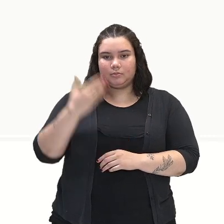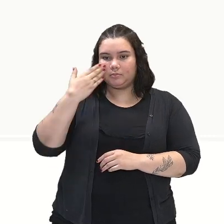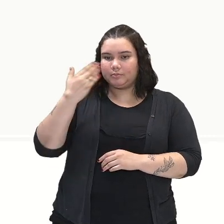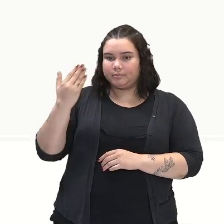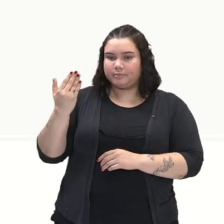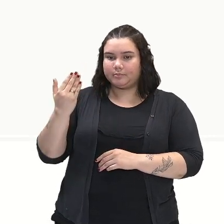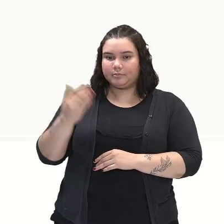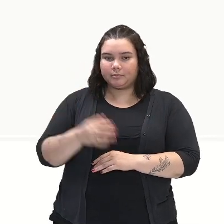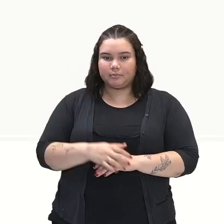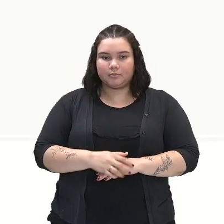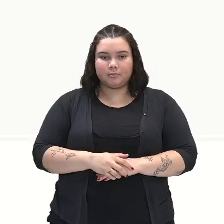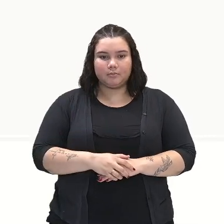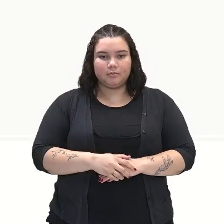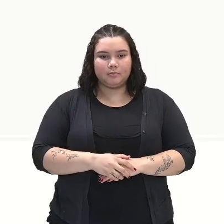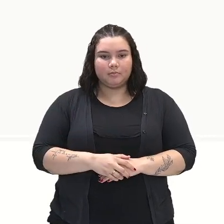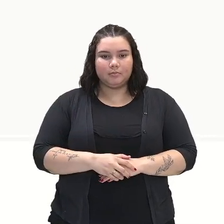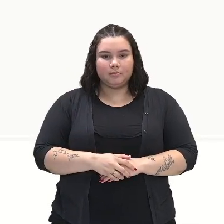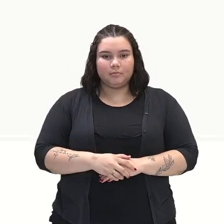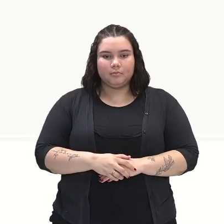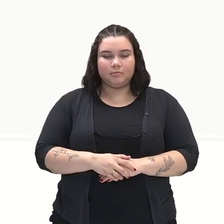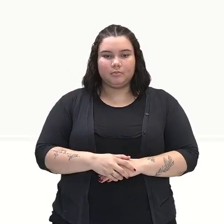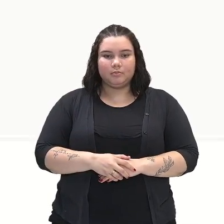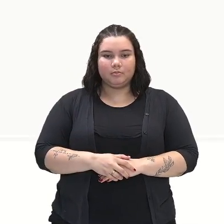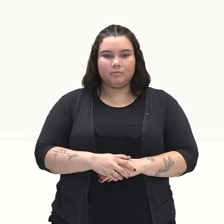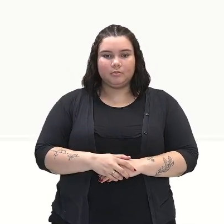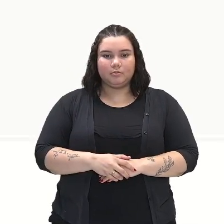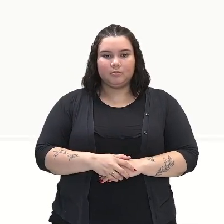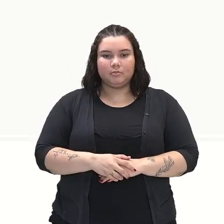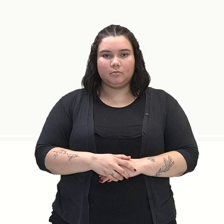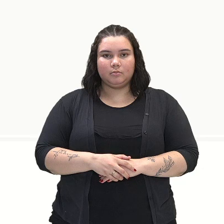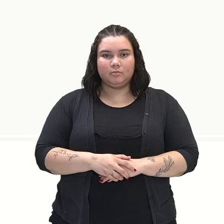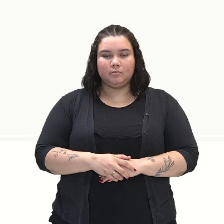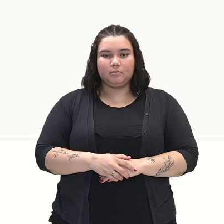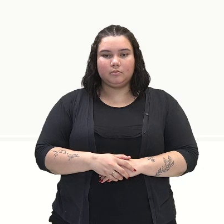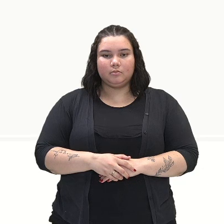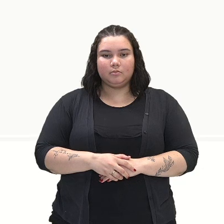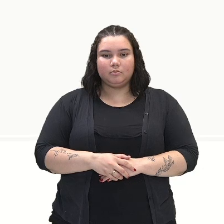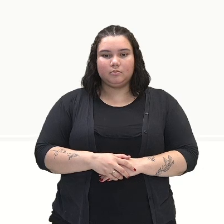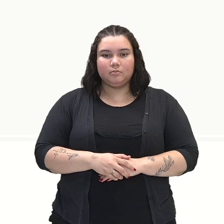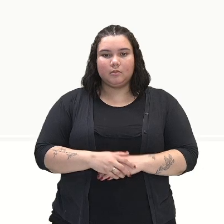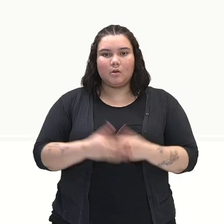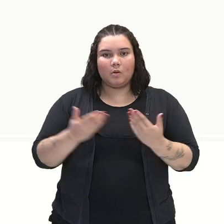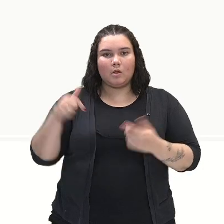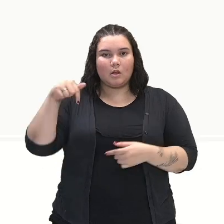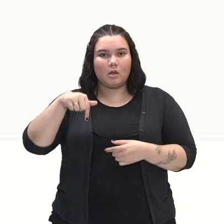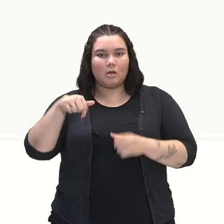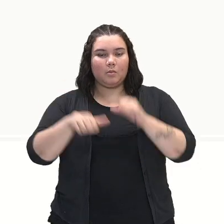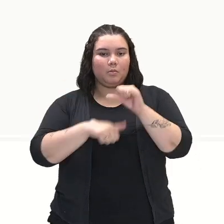7, né? Então, no lugar de Q, vou colocar 7.